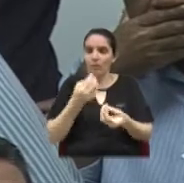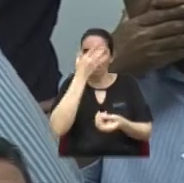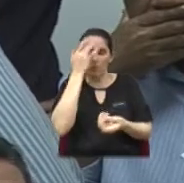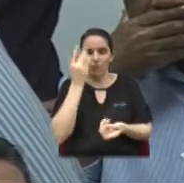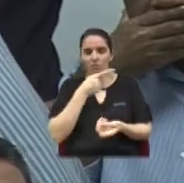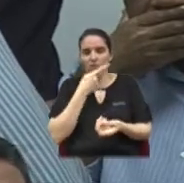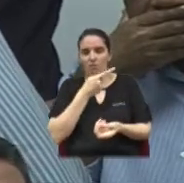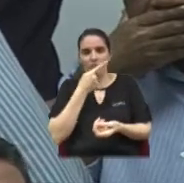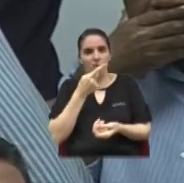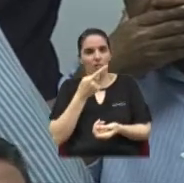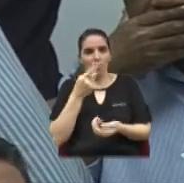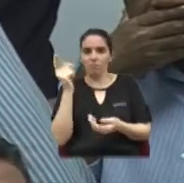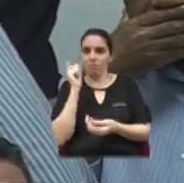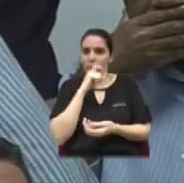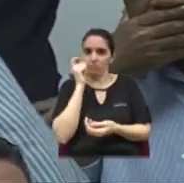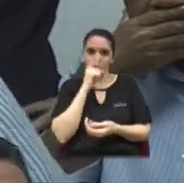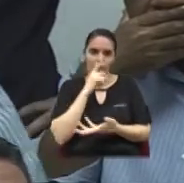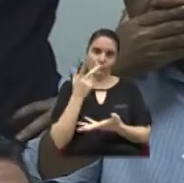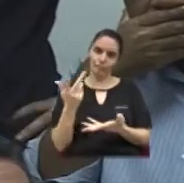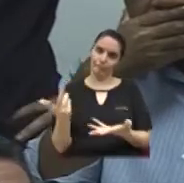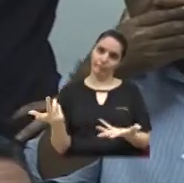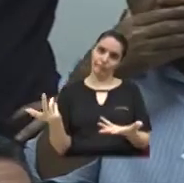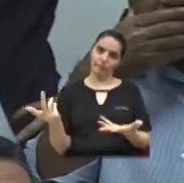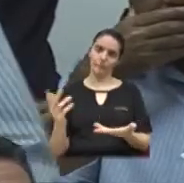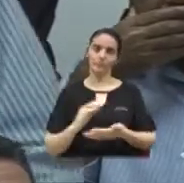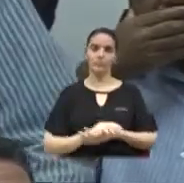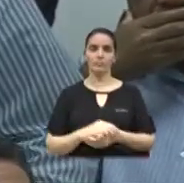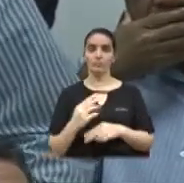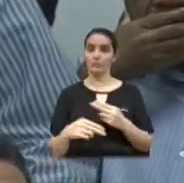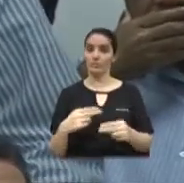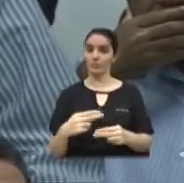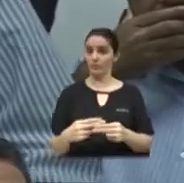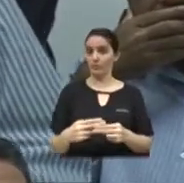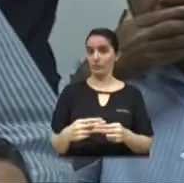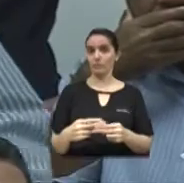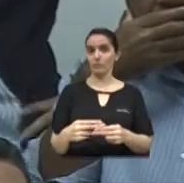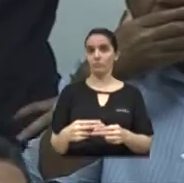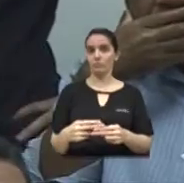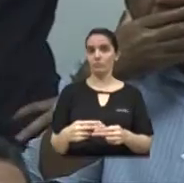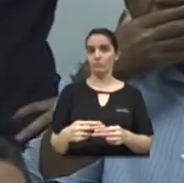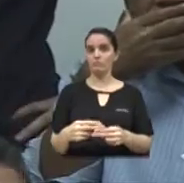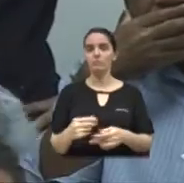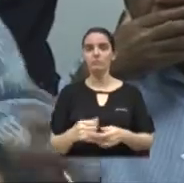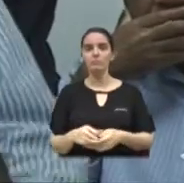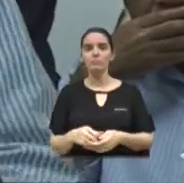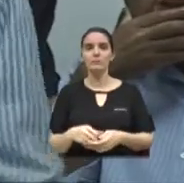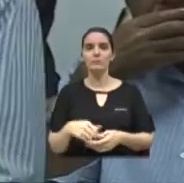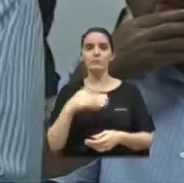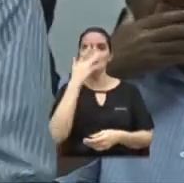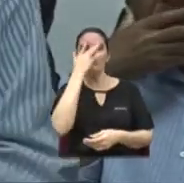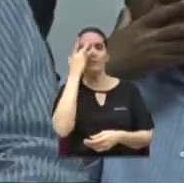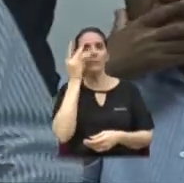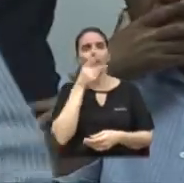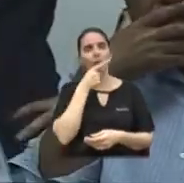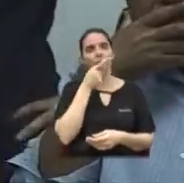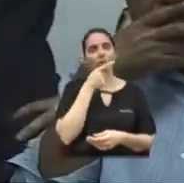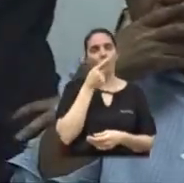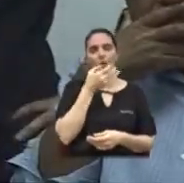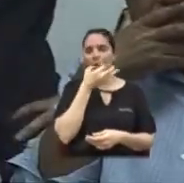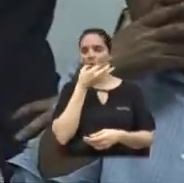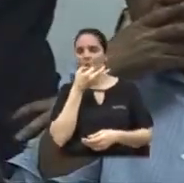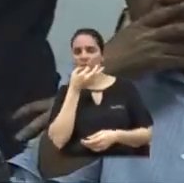não são verdades. Não é? Então, sutilmente se coloca alguns argumentos no meio que está.